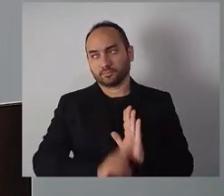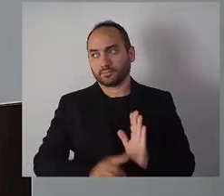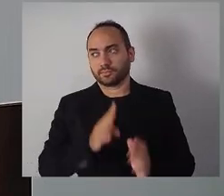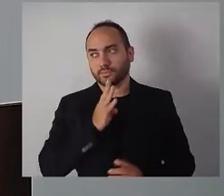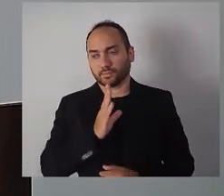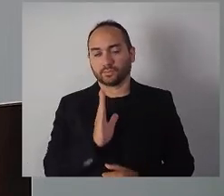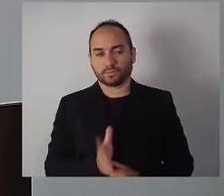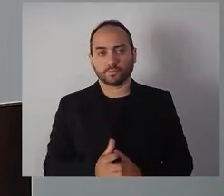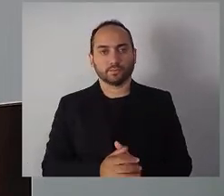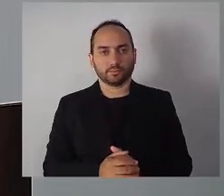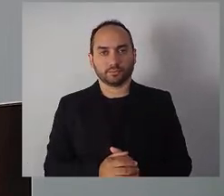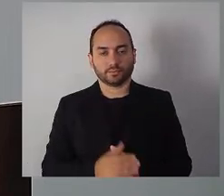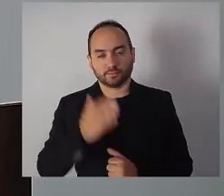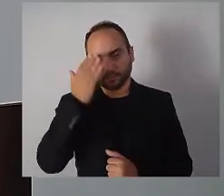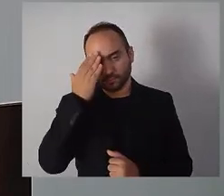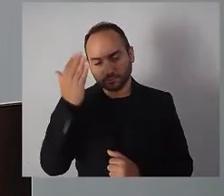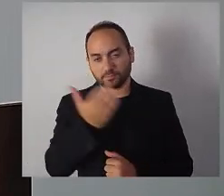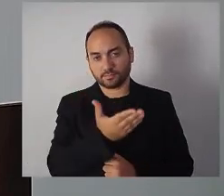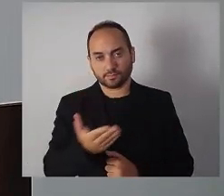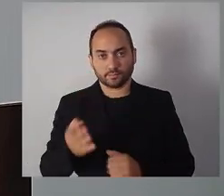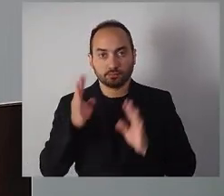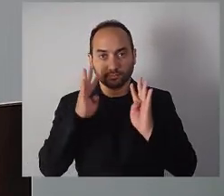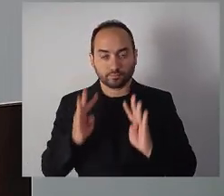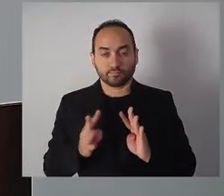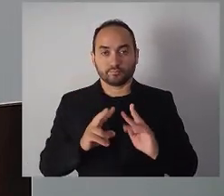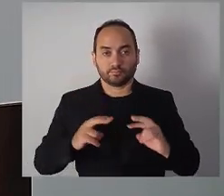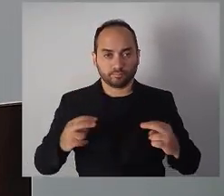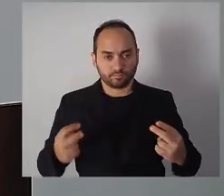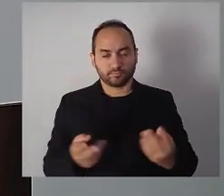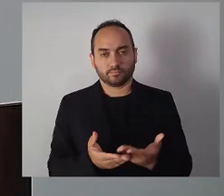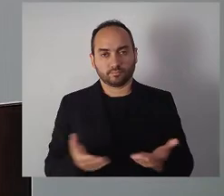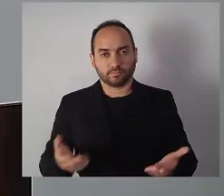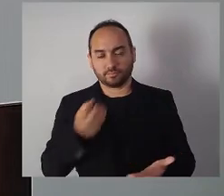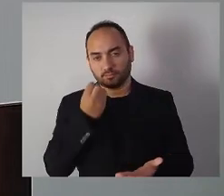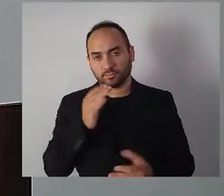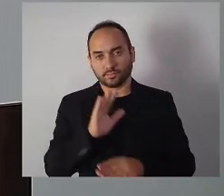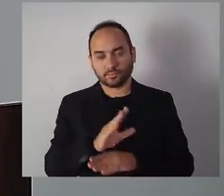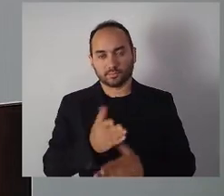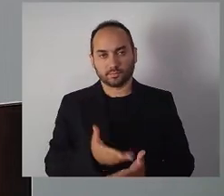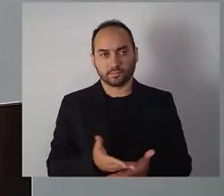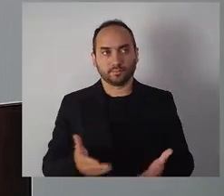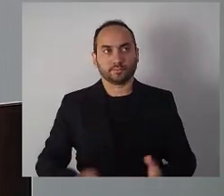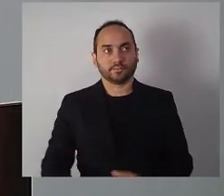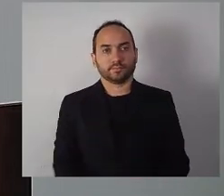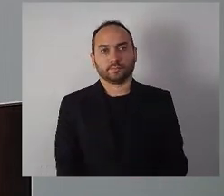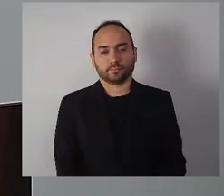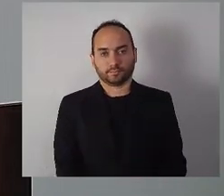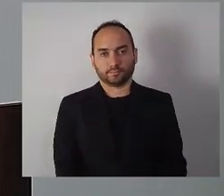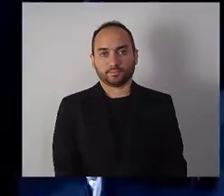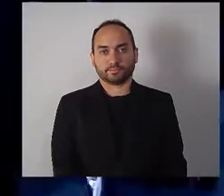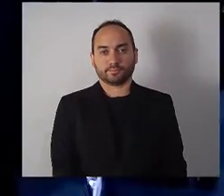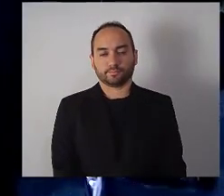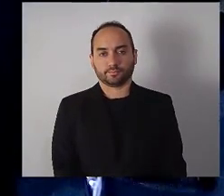conhecidas. Agradeço a atenção de Vossas Excelências. Tenham todos um excelente dia.